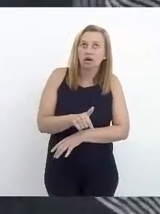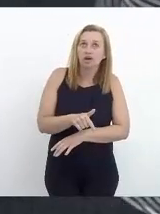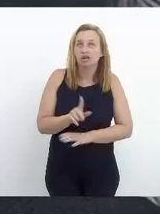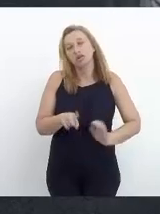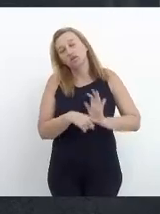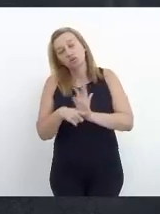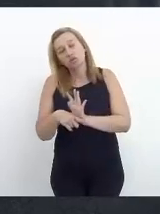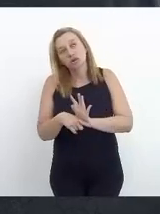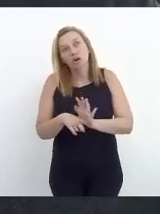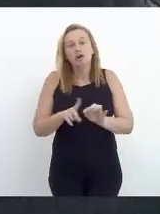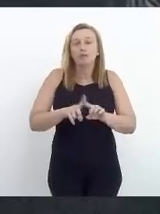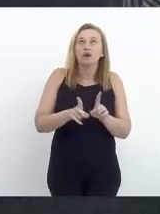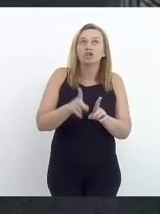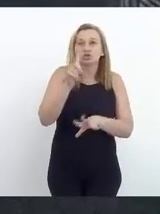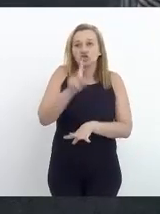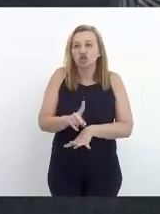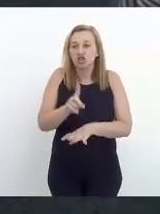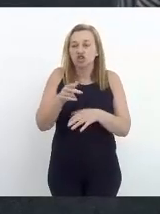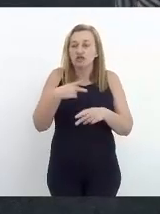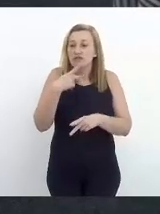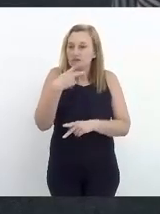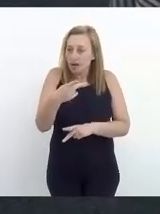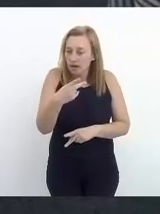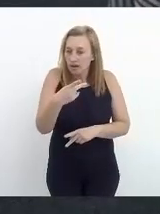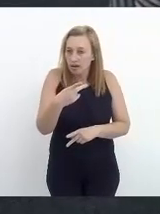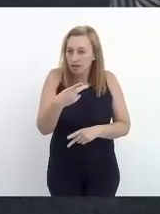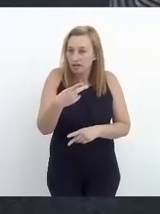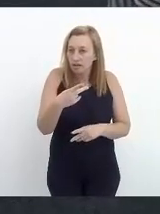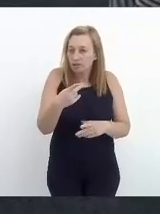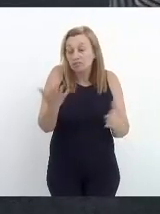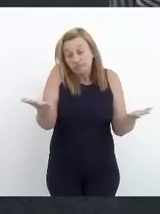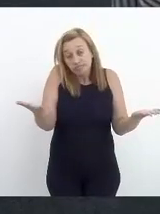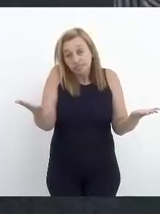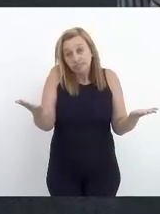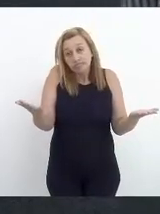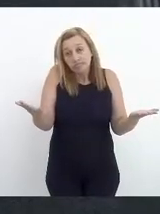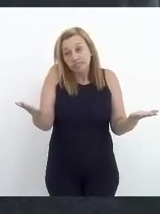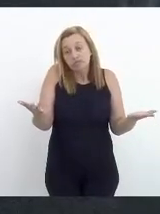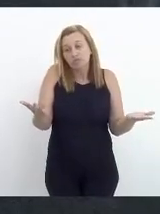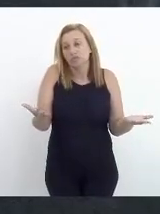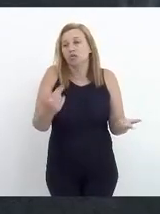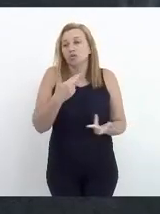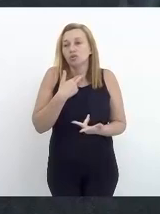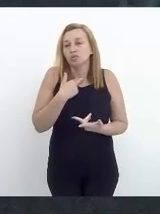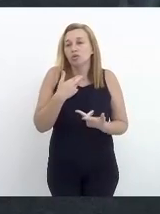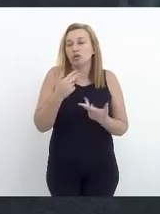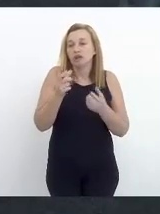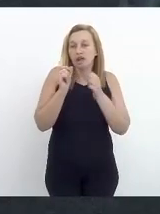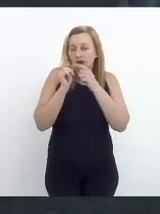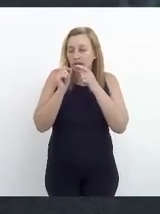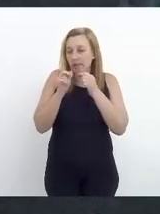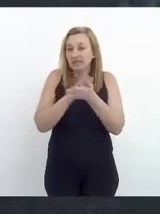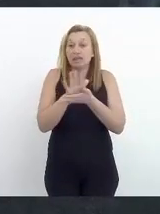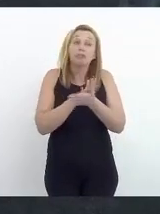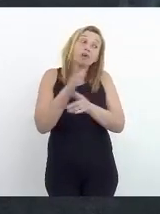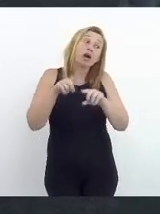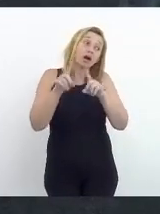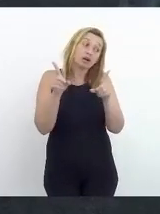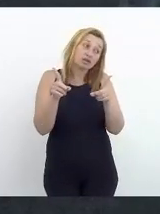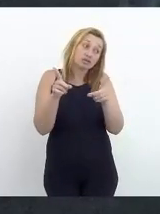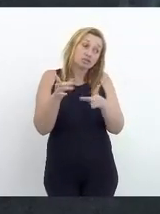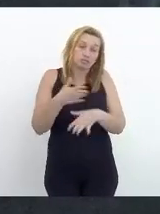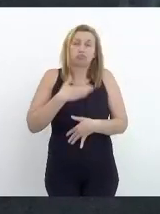ajude, não é? Eu acho que o direito de expressão, de manifestação é irretocável, né? A gente não pode falar nada sobre isso, mas realmente me